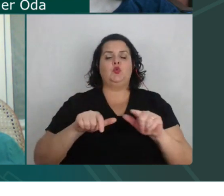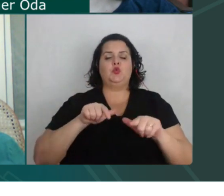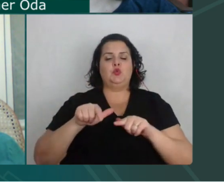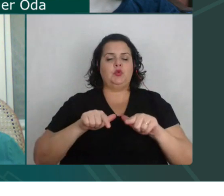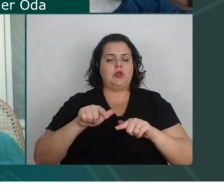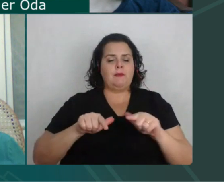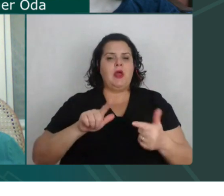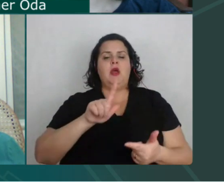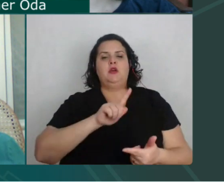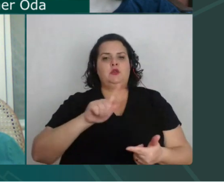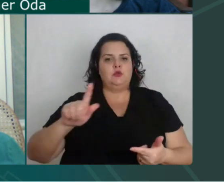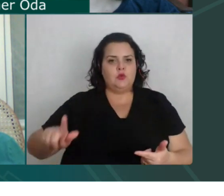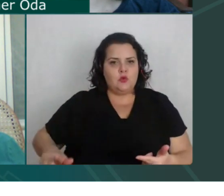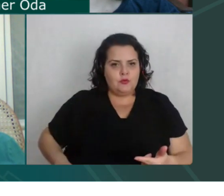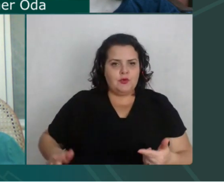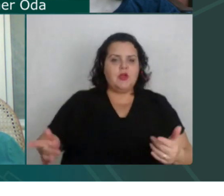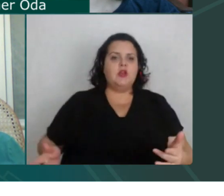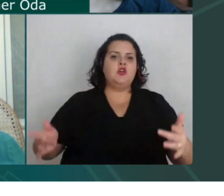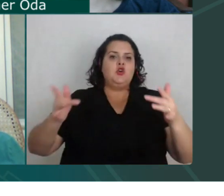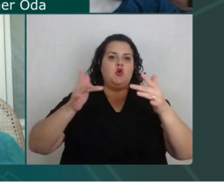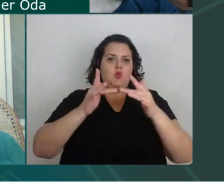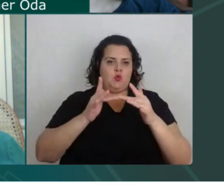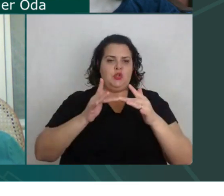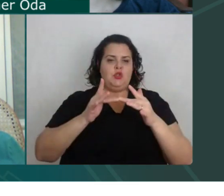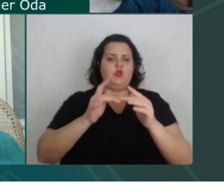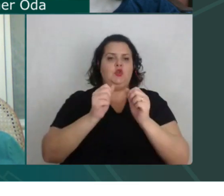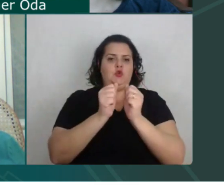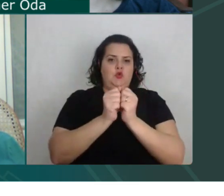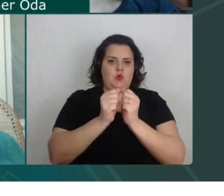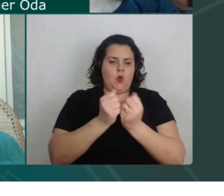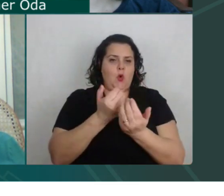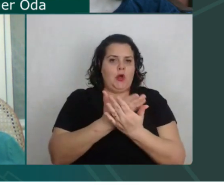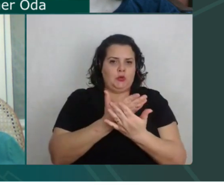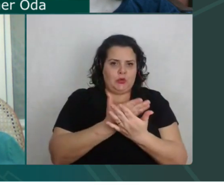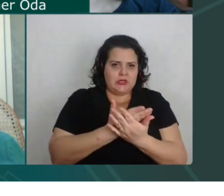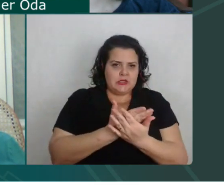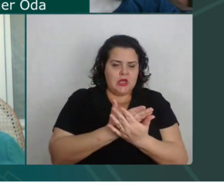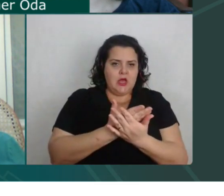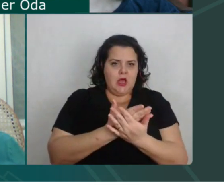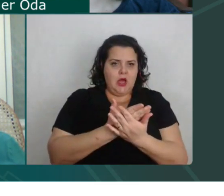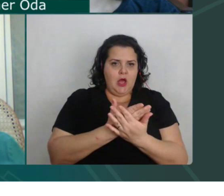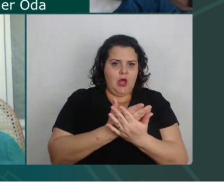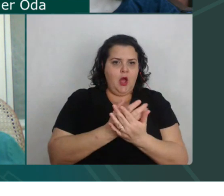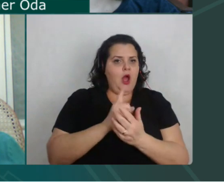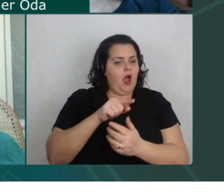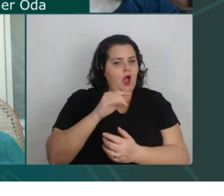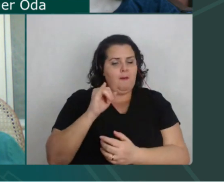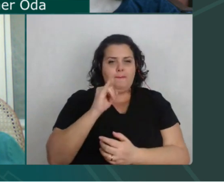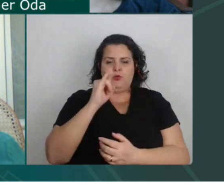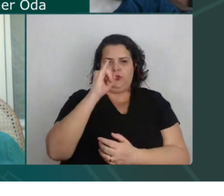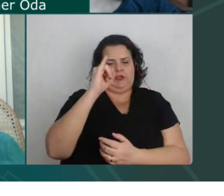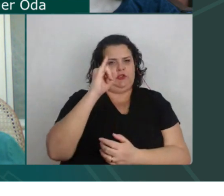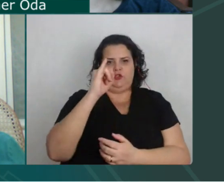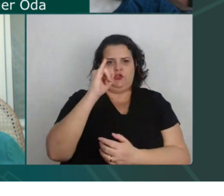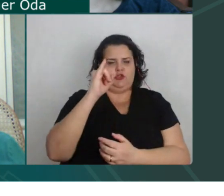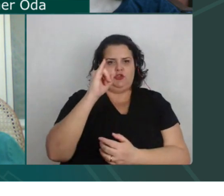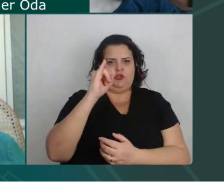saúde são absolutamente essenciais para o desenvolvimento da nossa nação. Queria dizer que o SUS, na sua